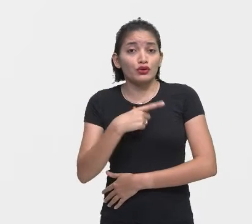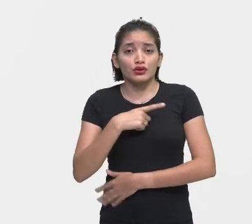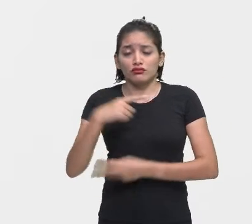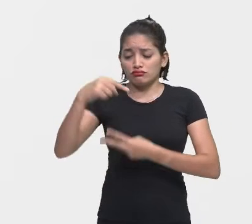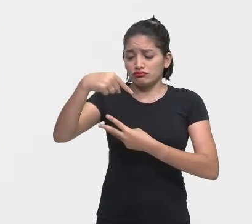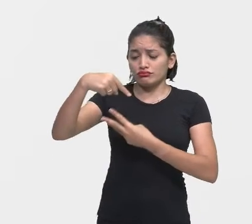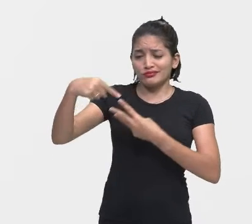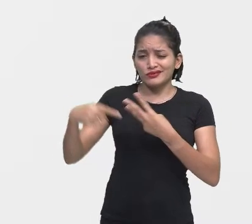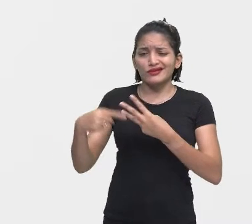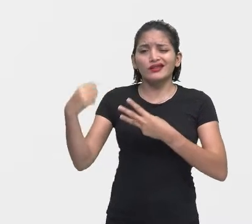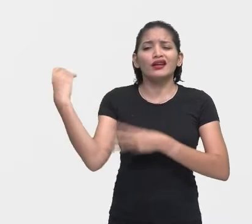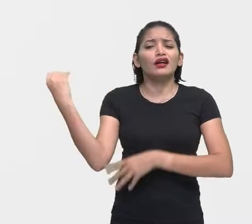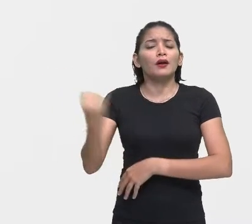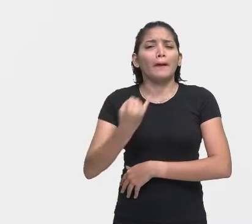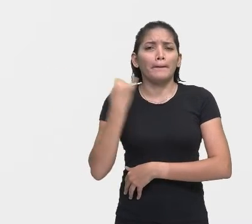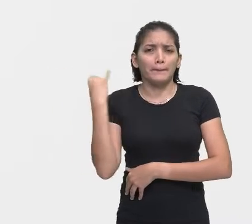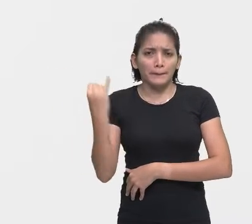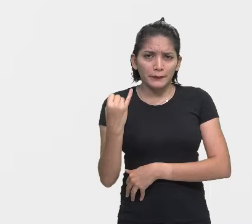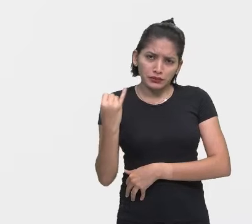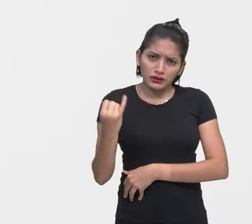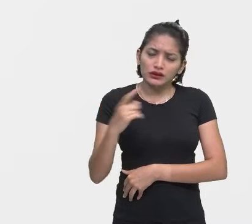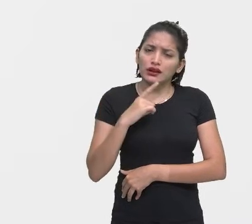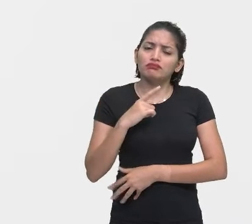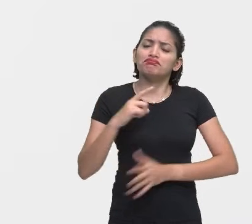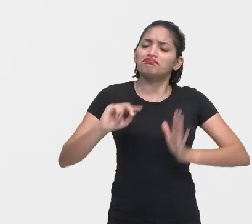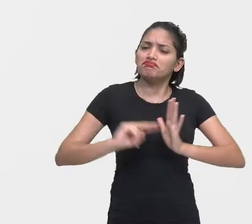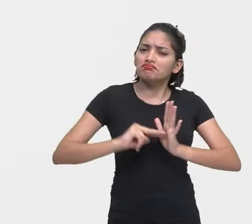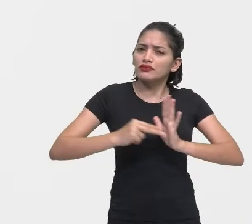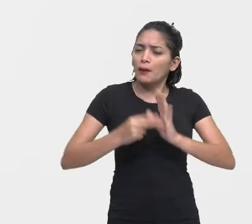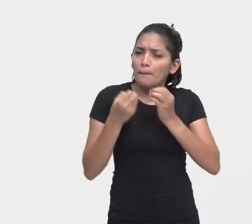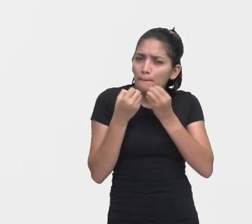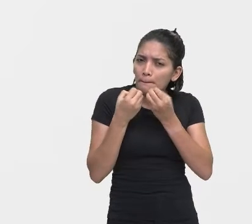três mais importantes, os mais significativos,